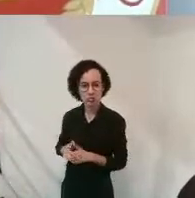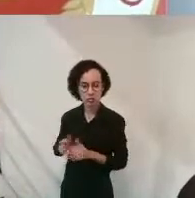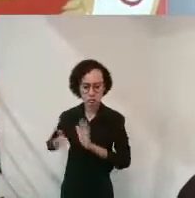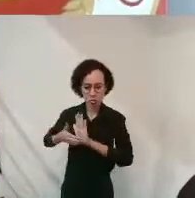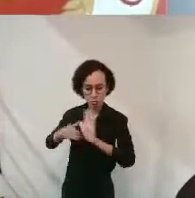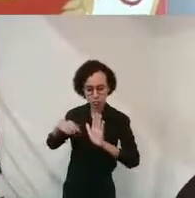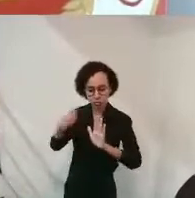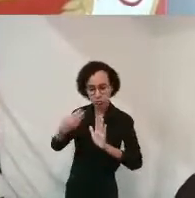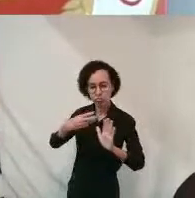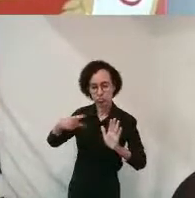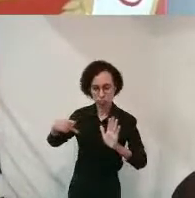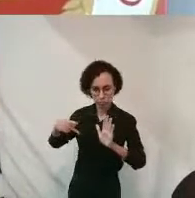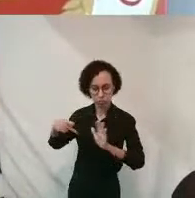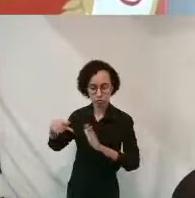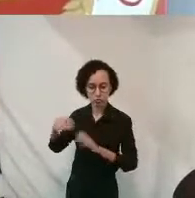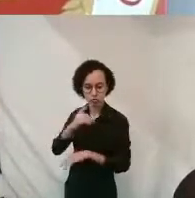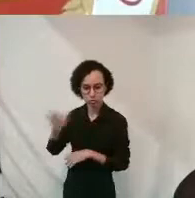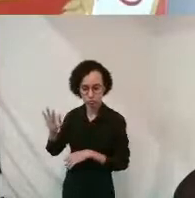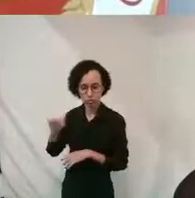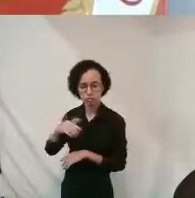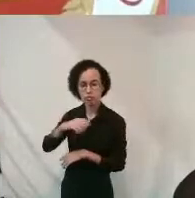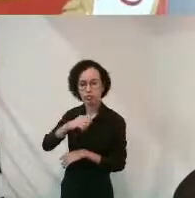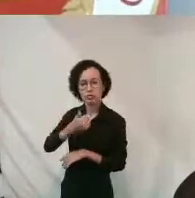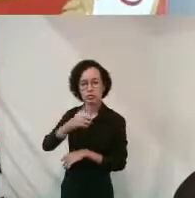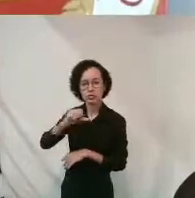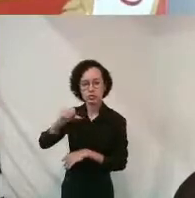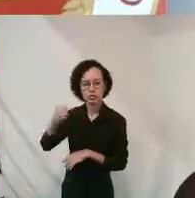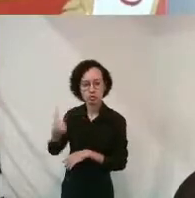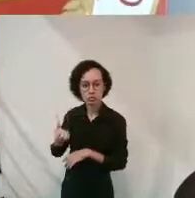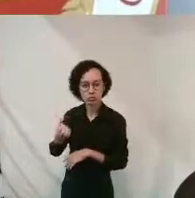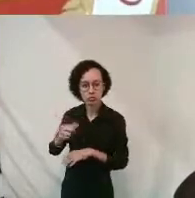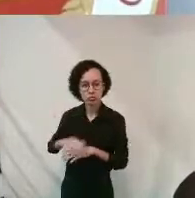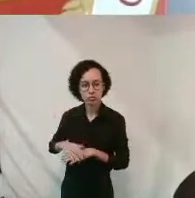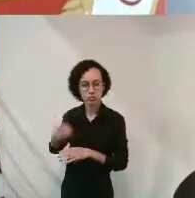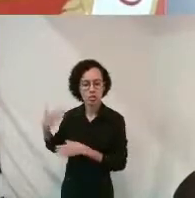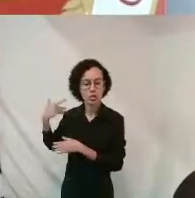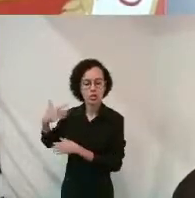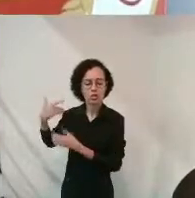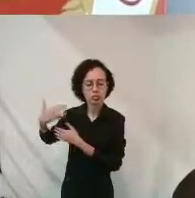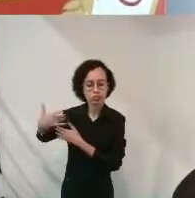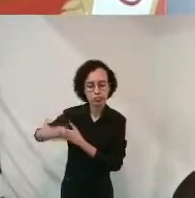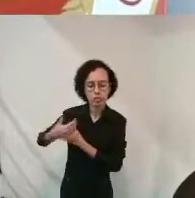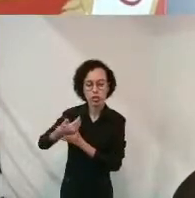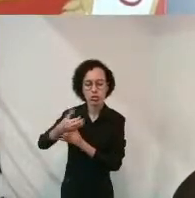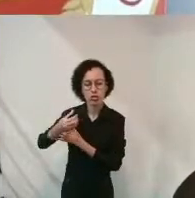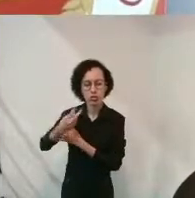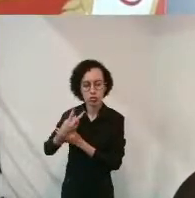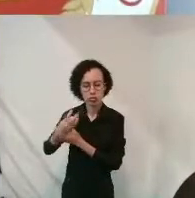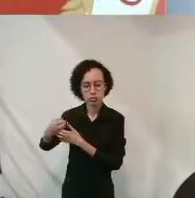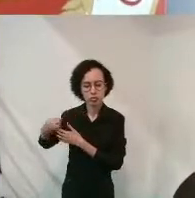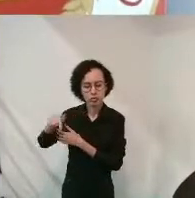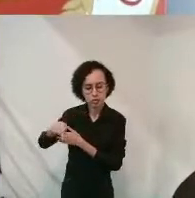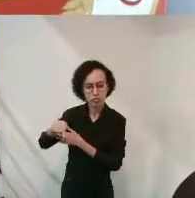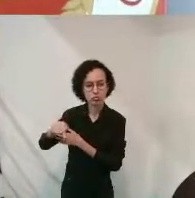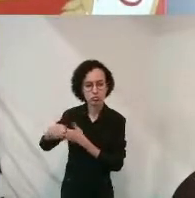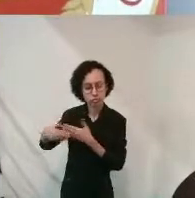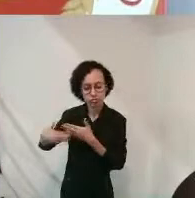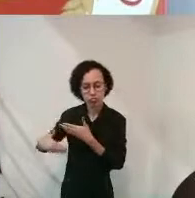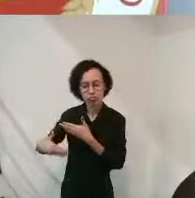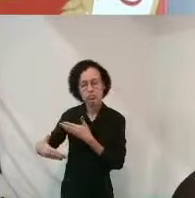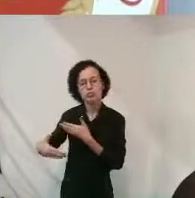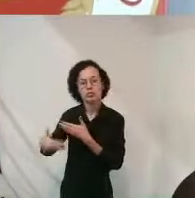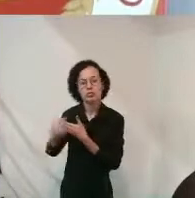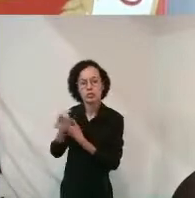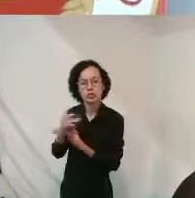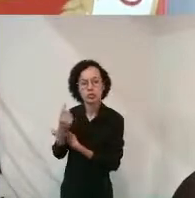Público, eu assinei, em 1996. Desde 2007, que é para ser executada, está em nível de execução, e